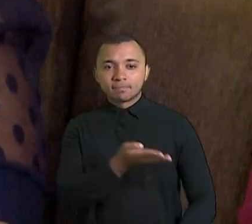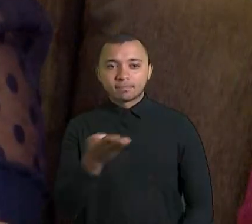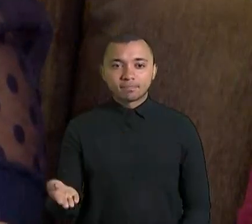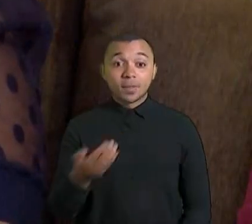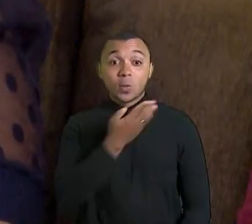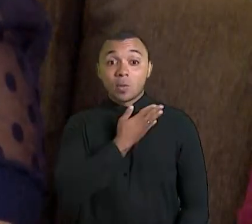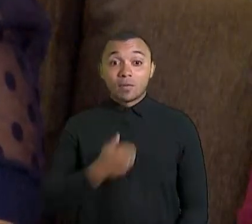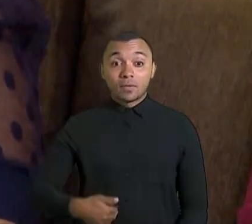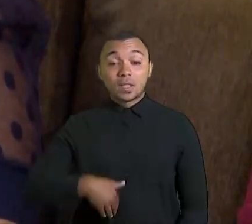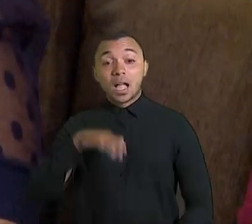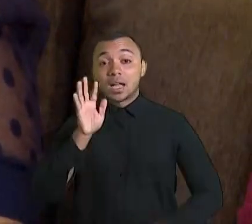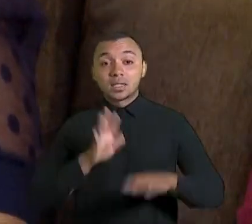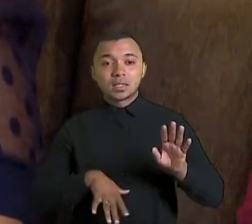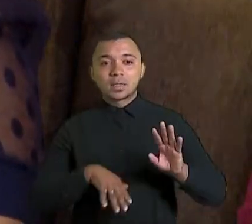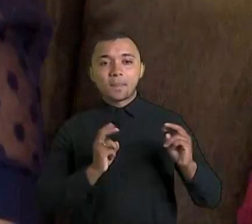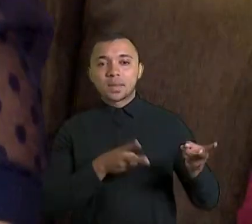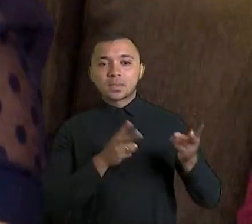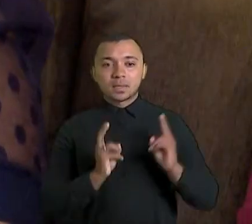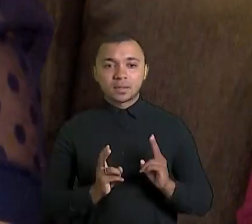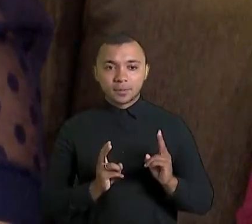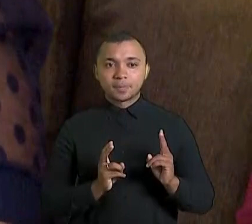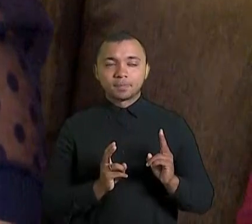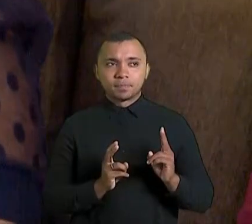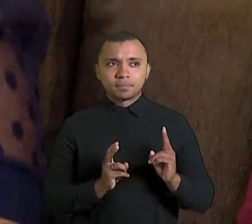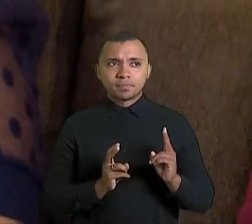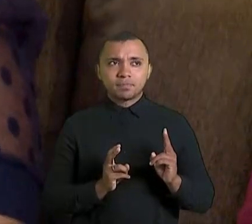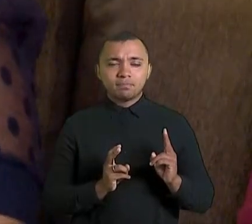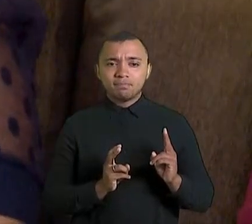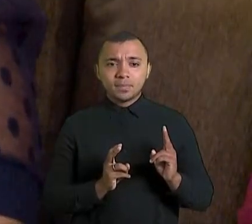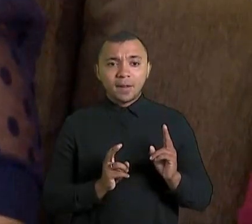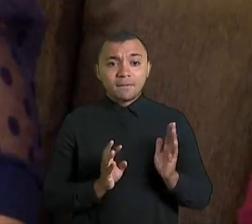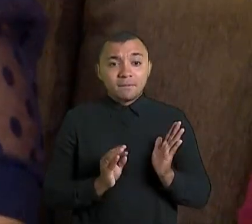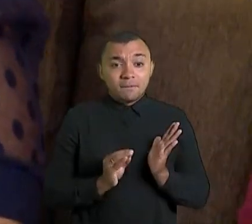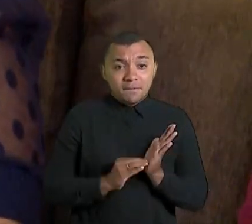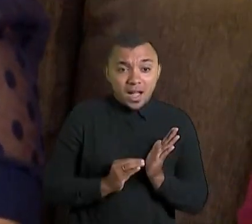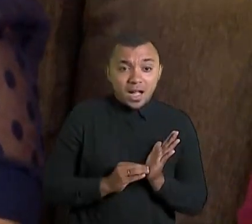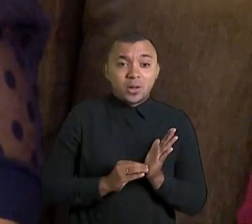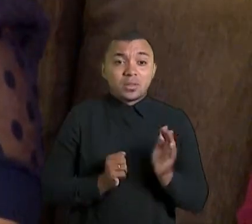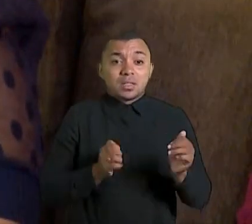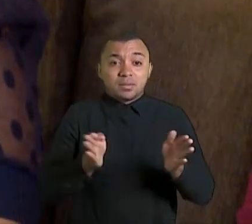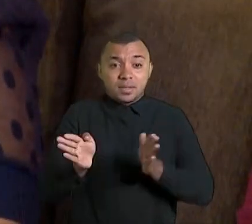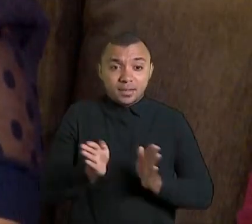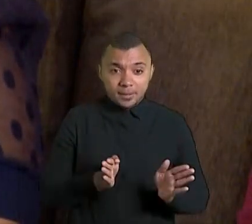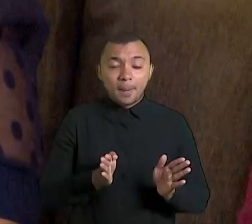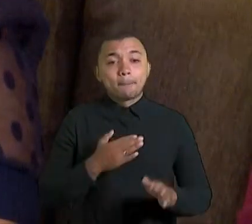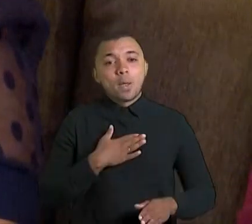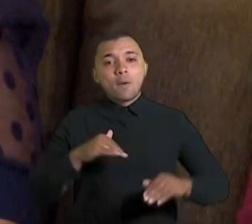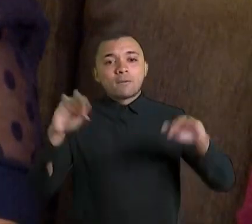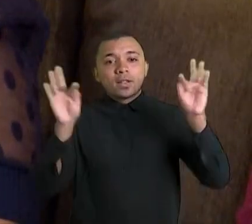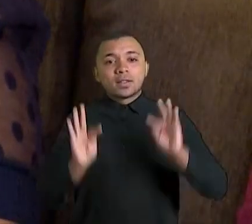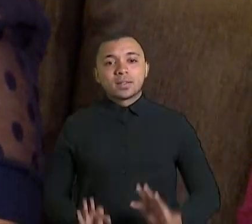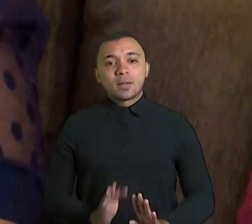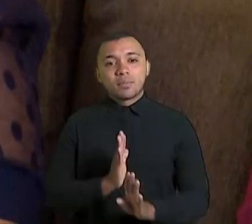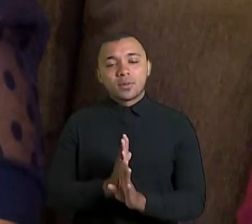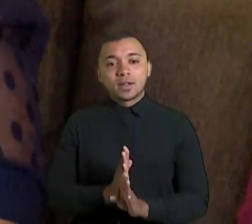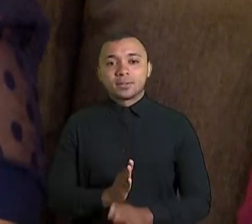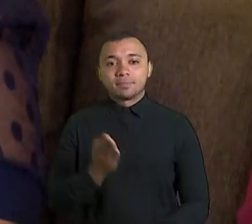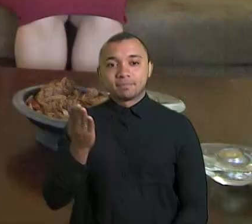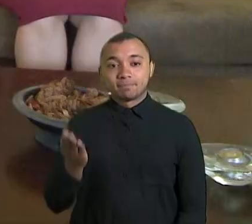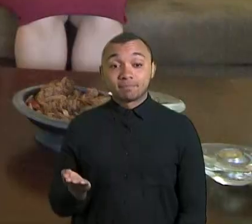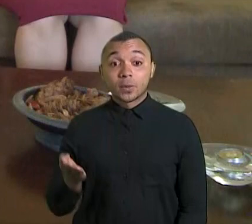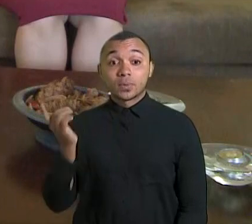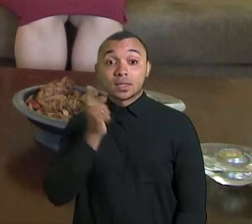governantes, que muitas vezes são tão, não ironicamente, inacessíveis. Então eu fico feliz de ver nós